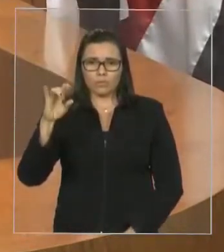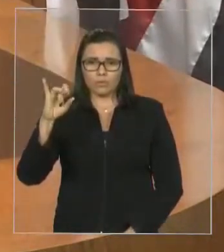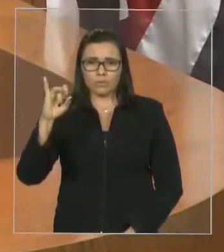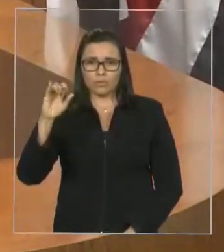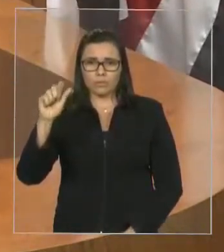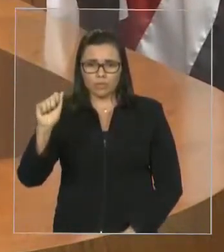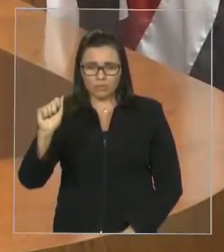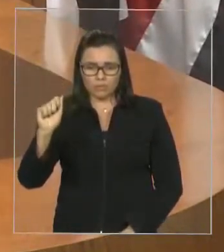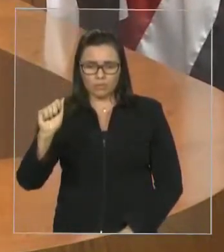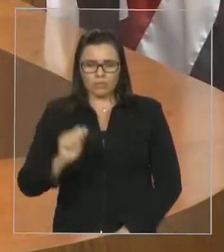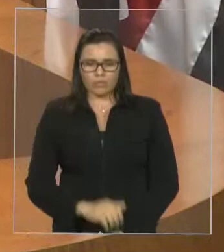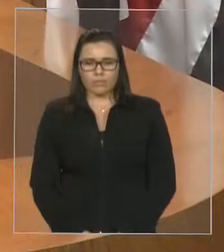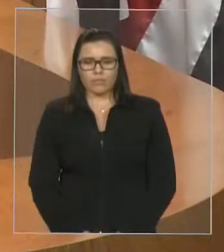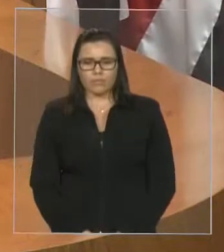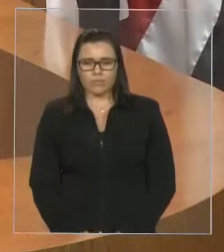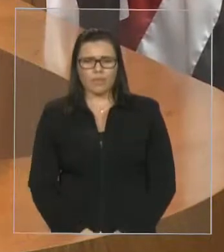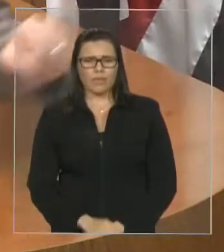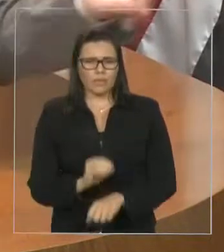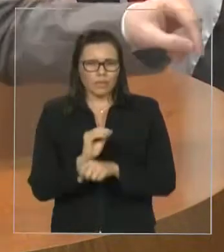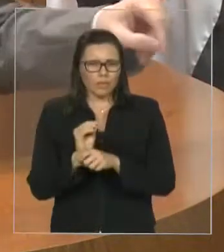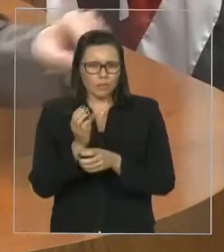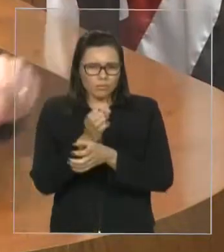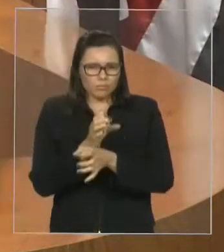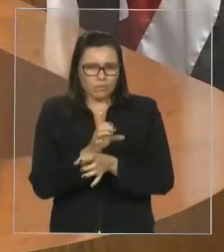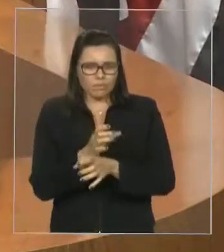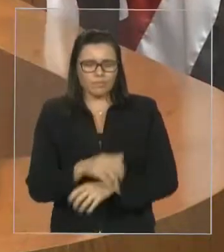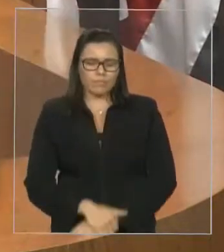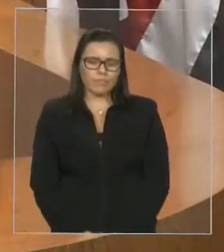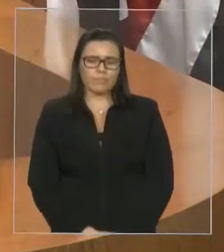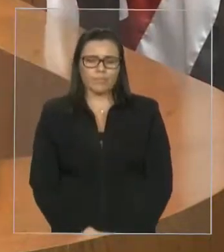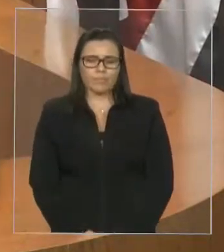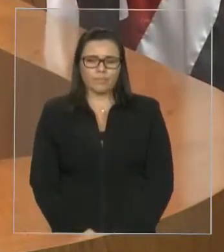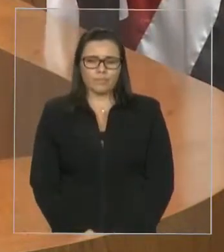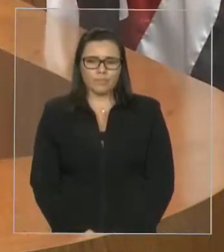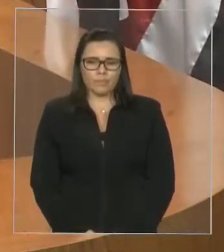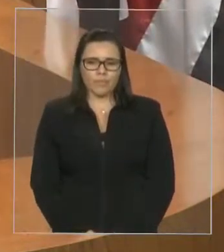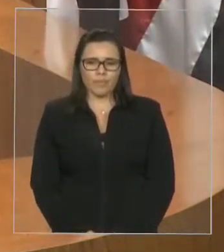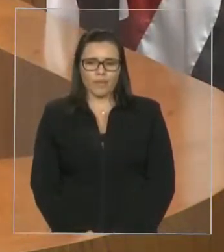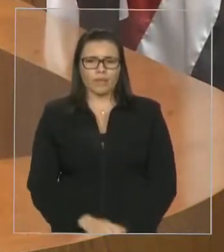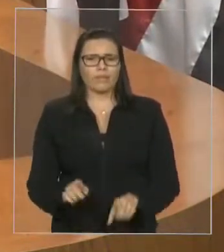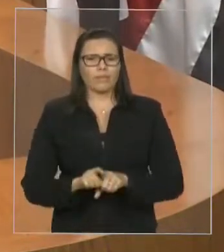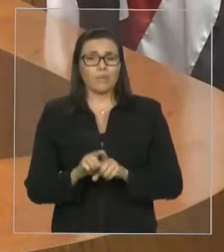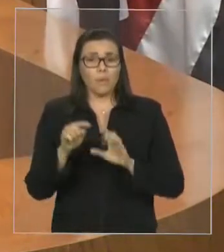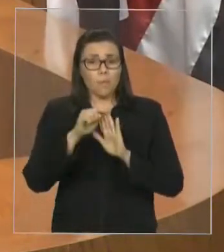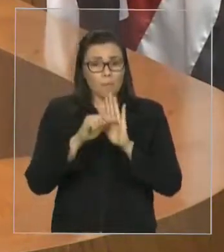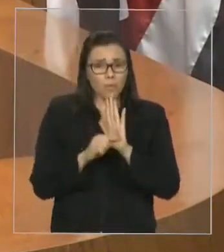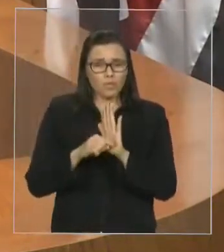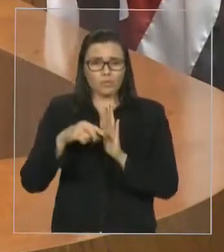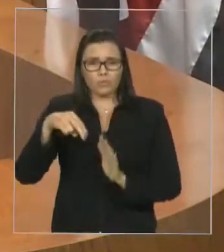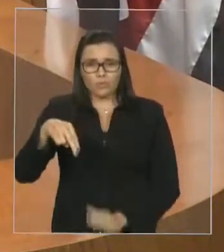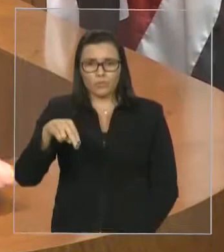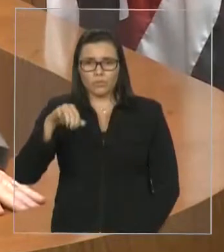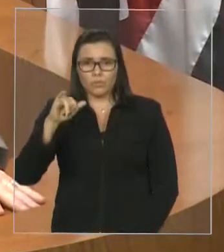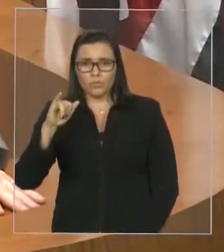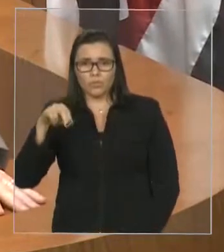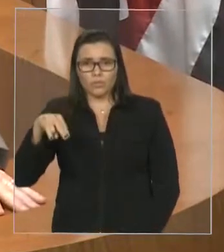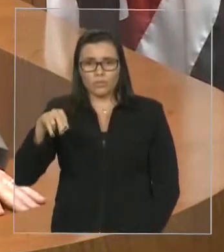que por incrível que pareça foi criticado aqui, eu não sei como é que alguém pode criticar um projeto como